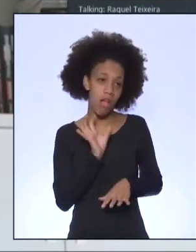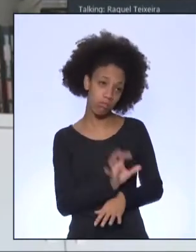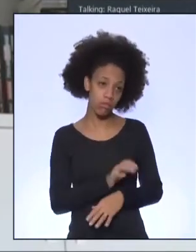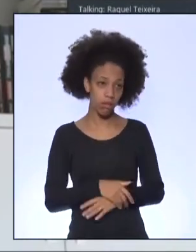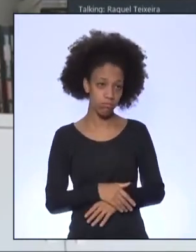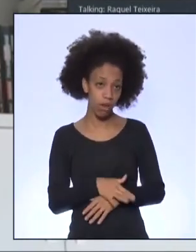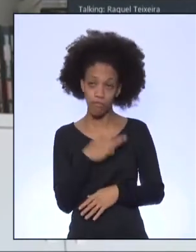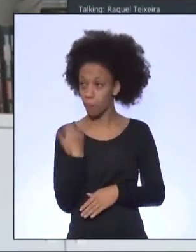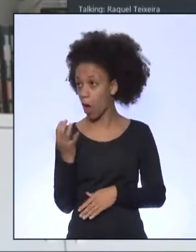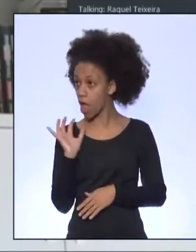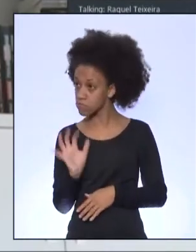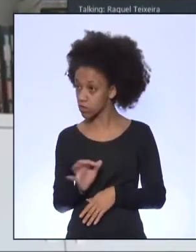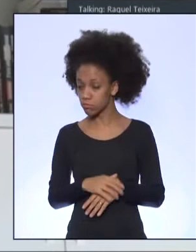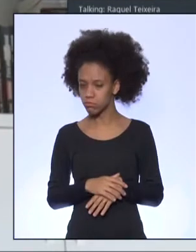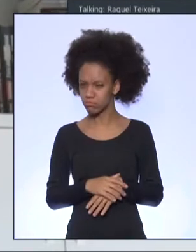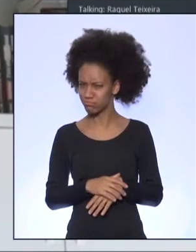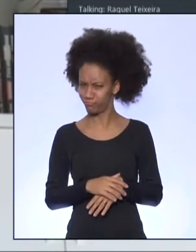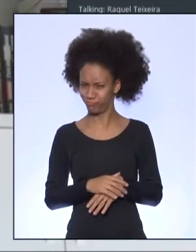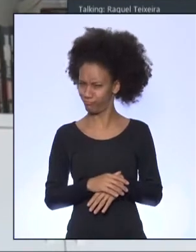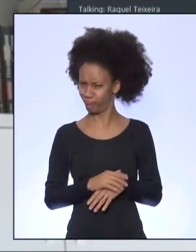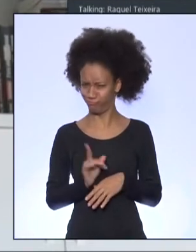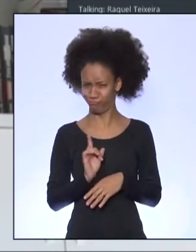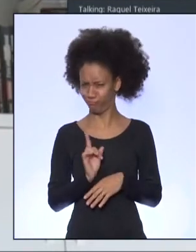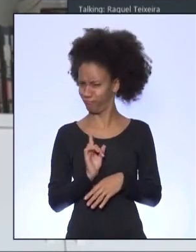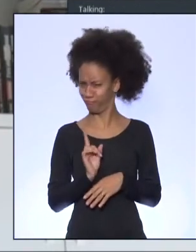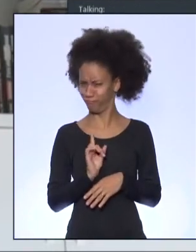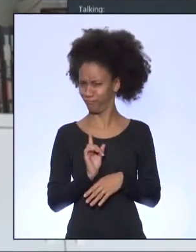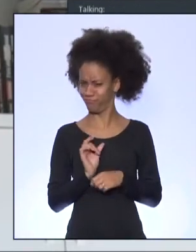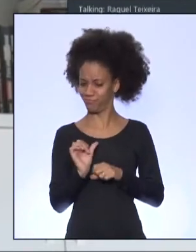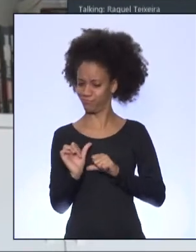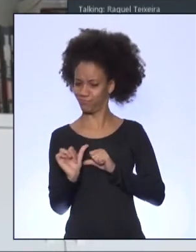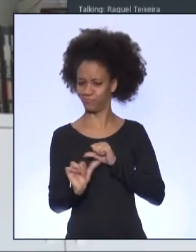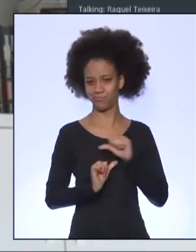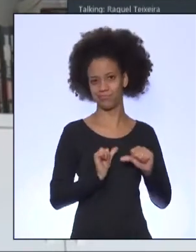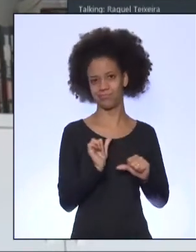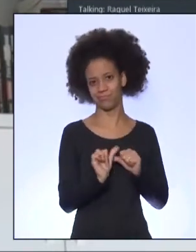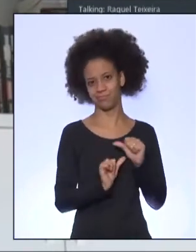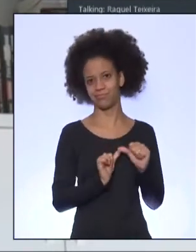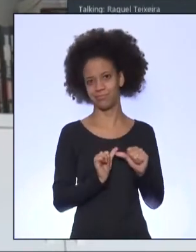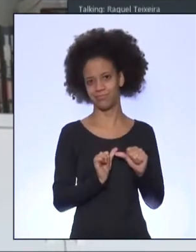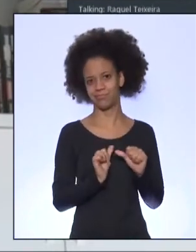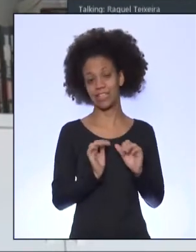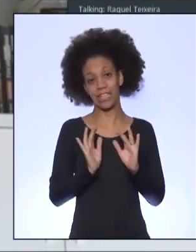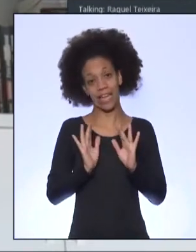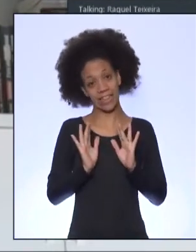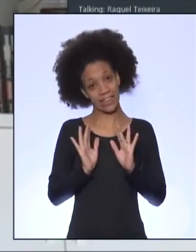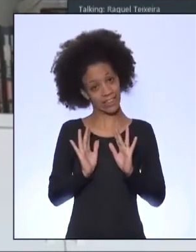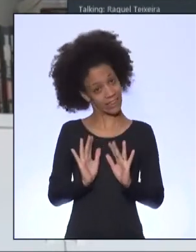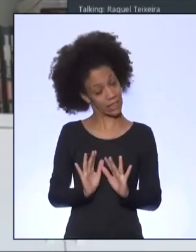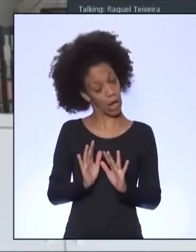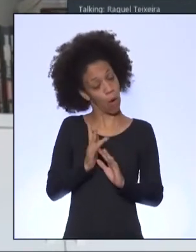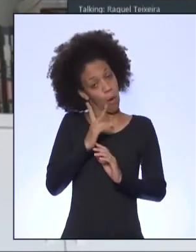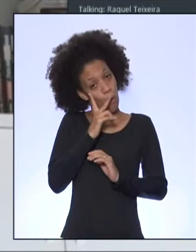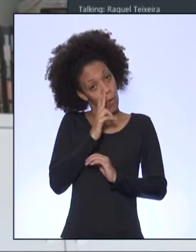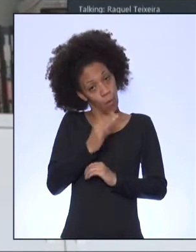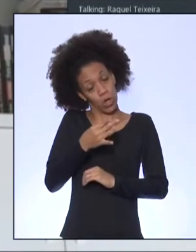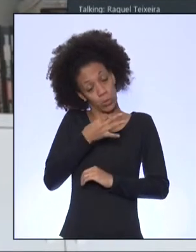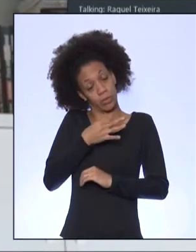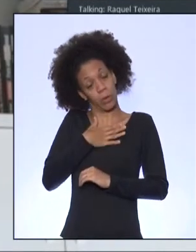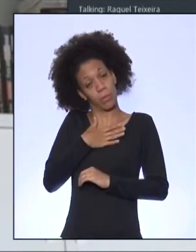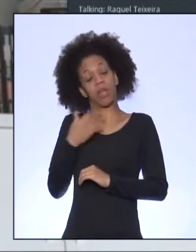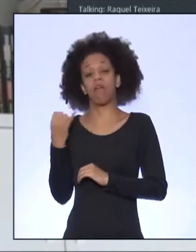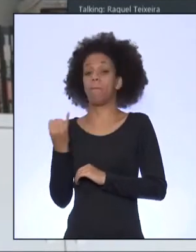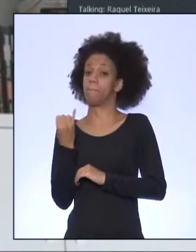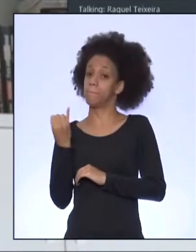assim, não é justificativa para mais nada. Então, o que eu acho, Tati, muito importante